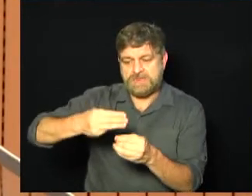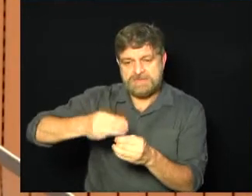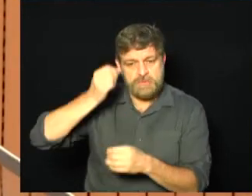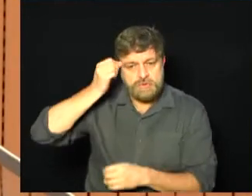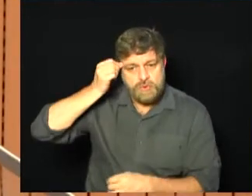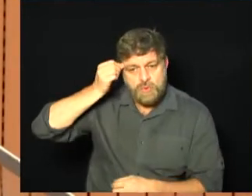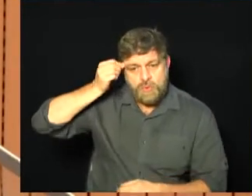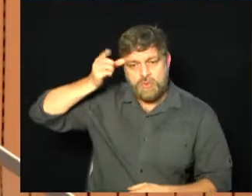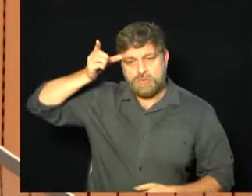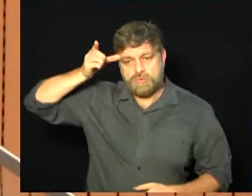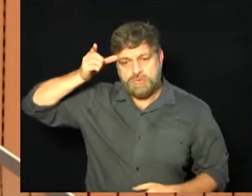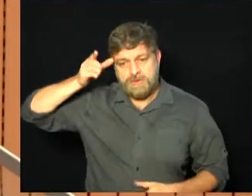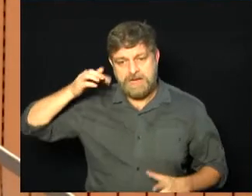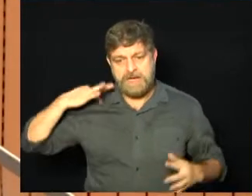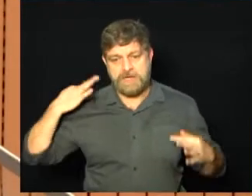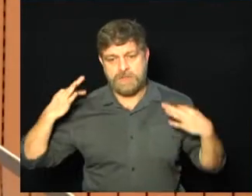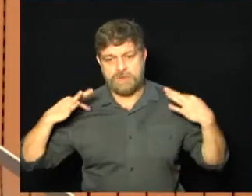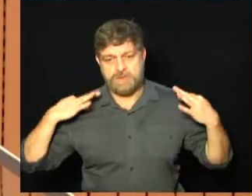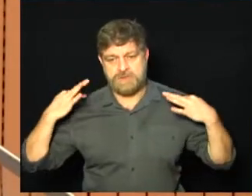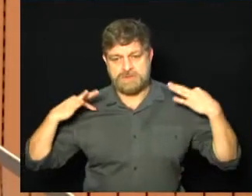Cultura e Turismo.